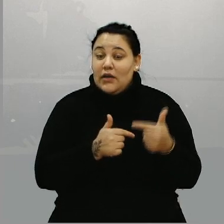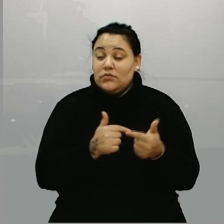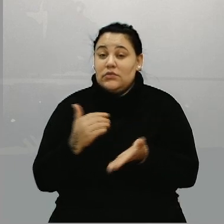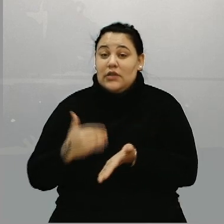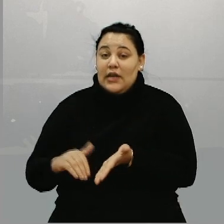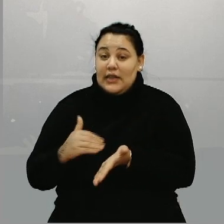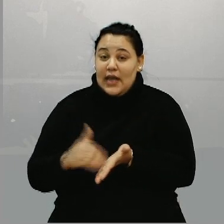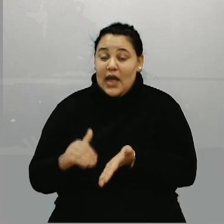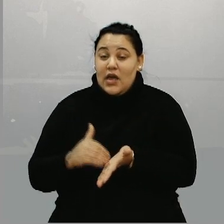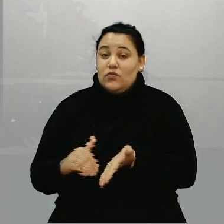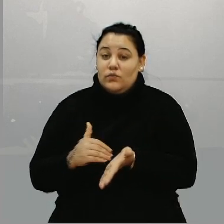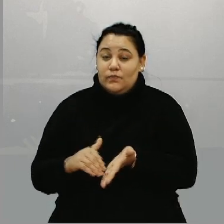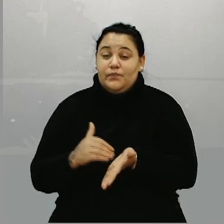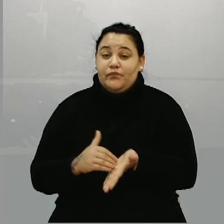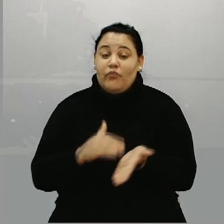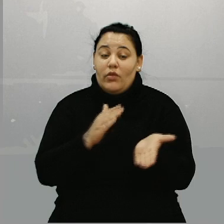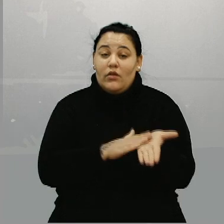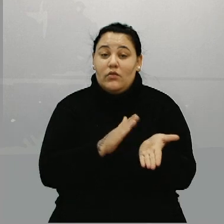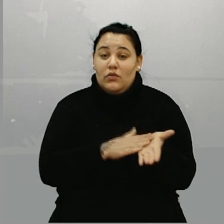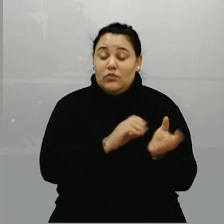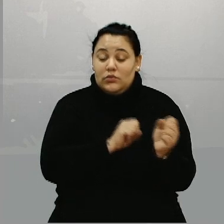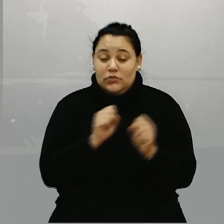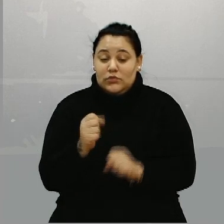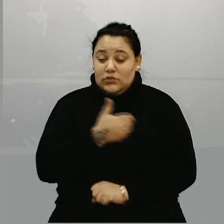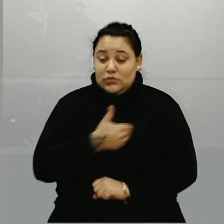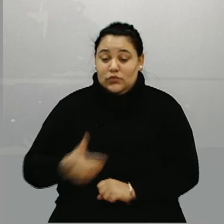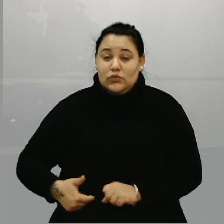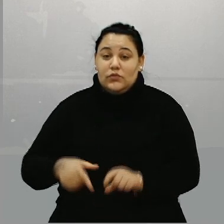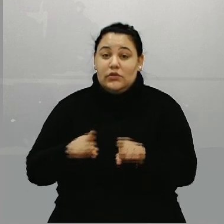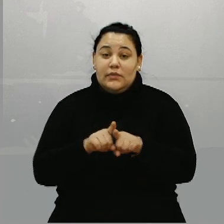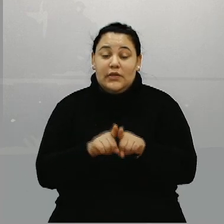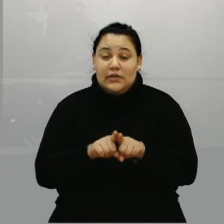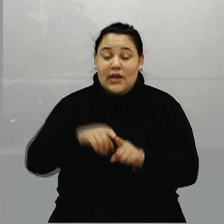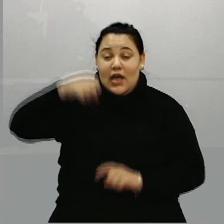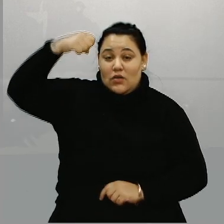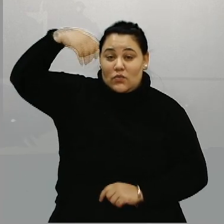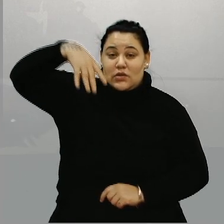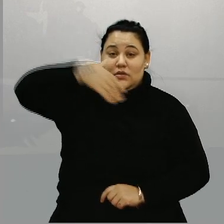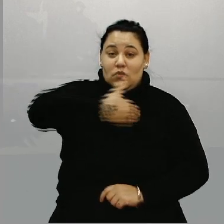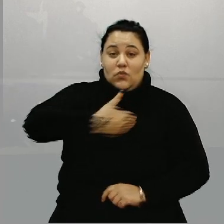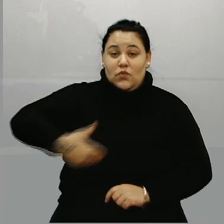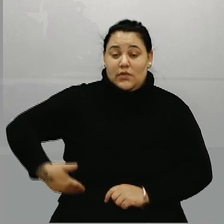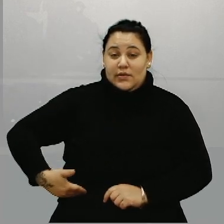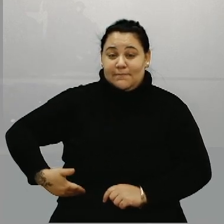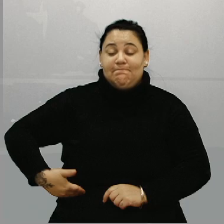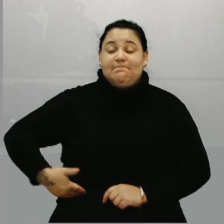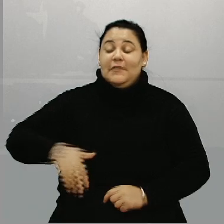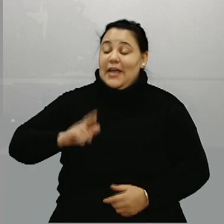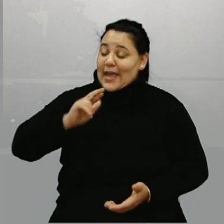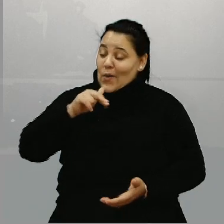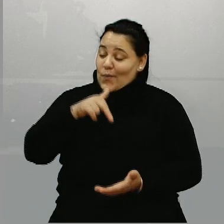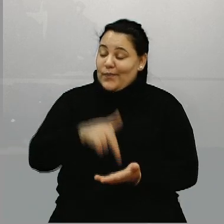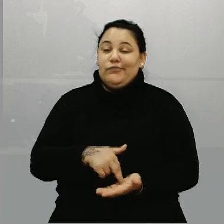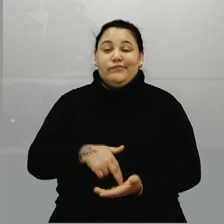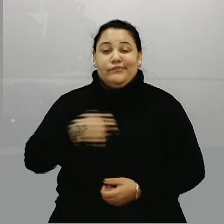secretários, cobra do poder público, né? E a iluminação pública é algo que realmente nós